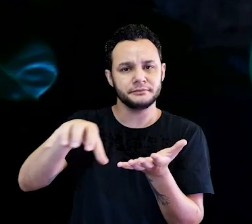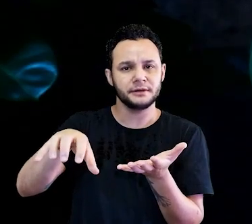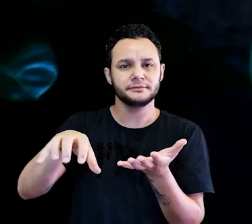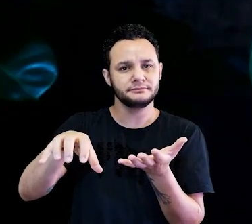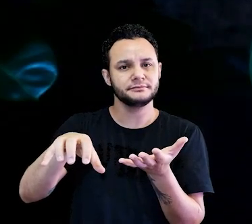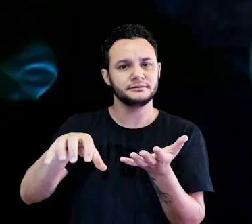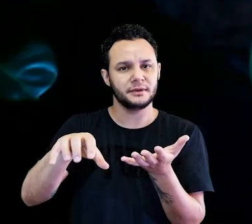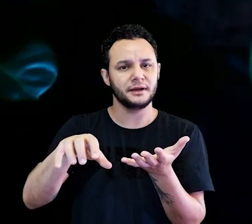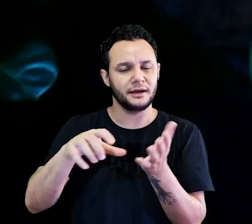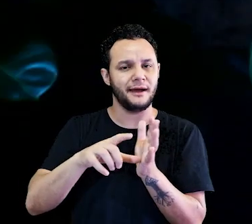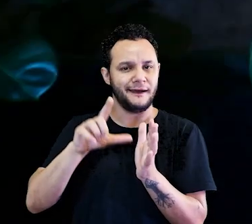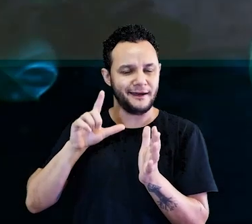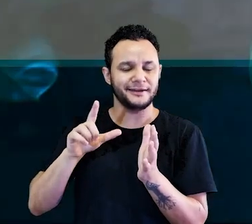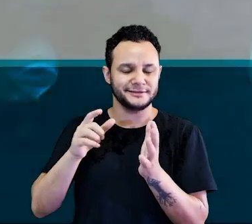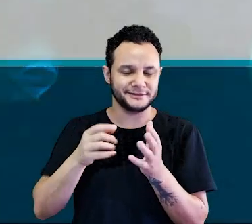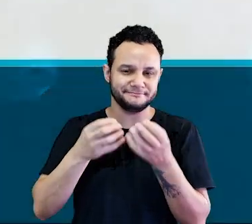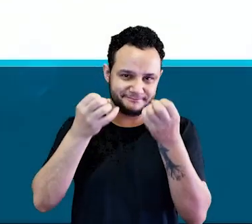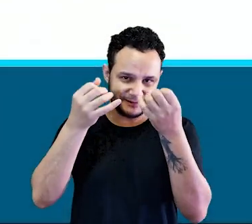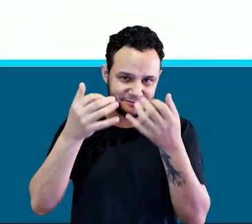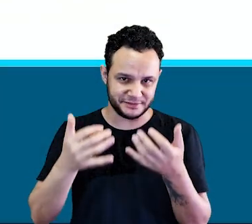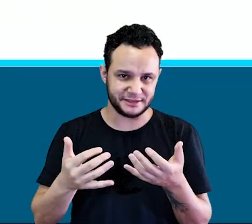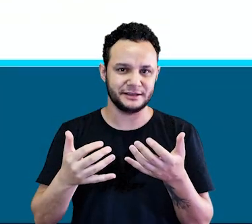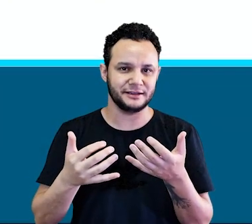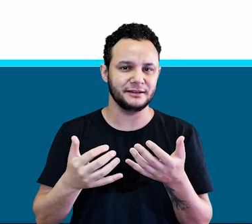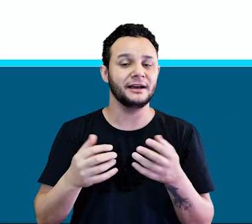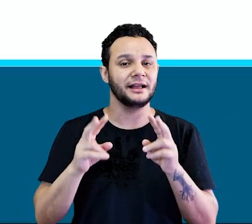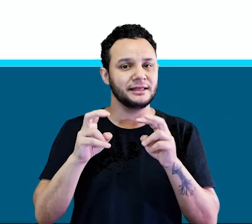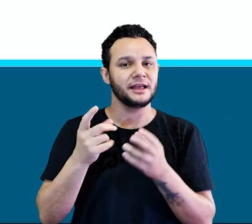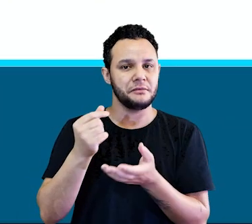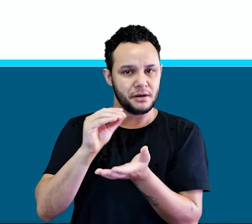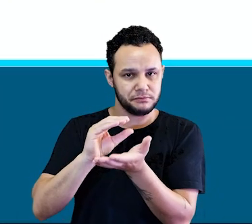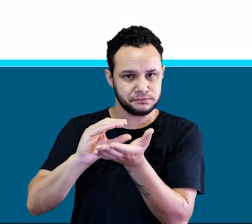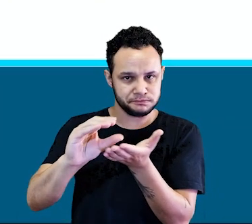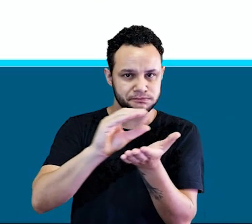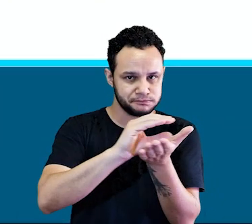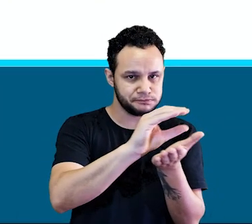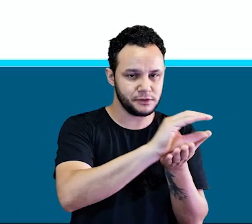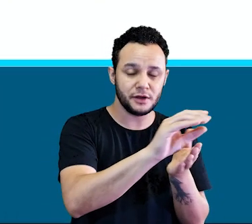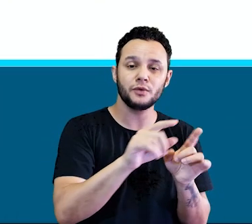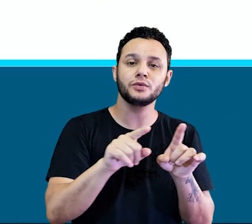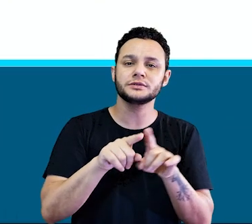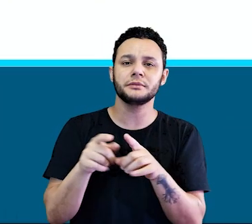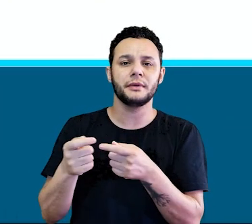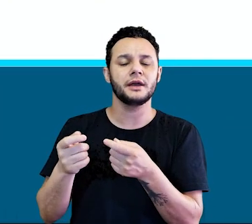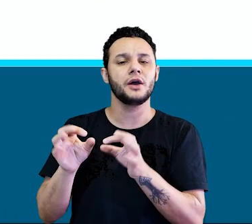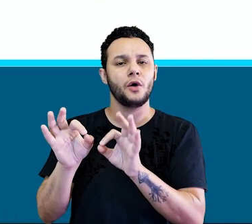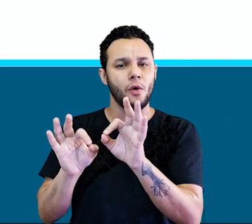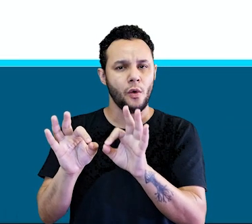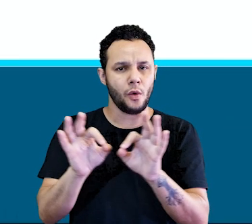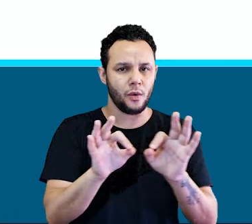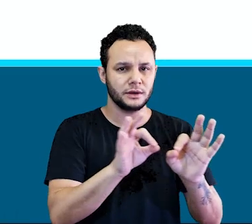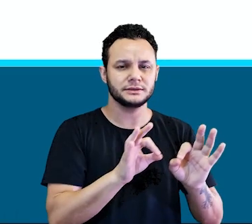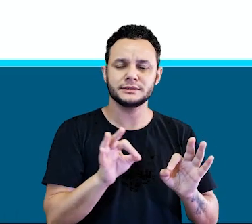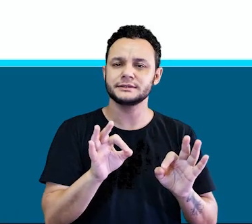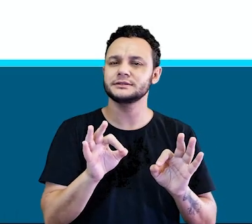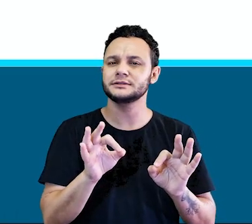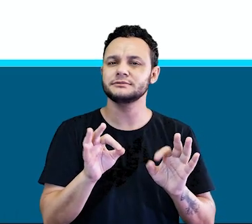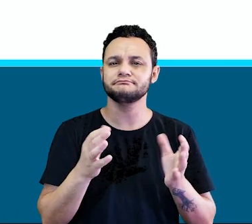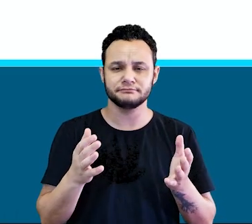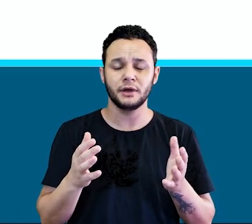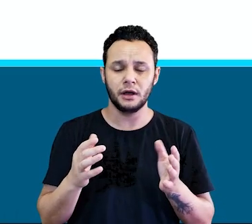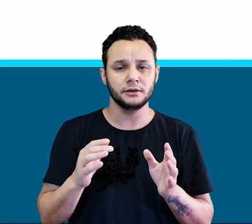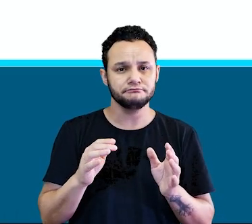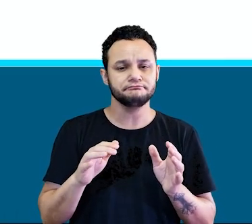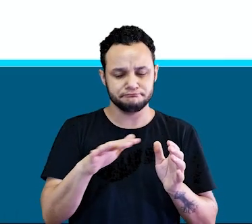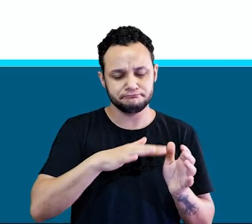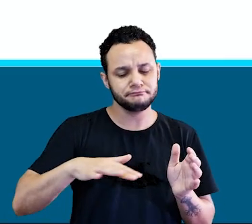né, que a gente comentava em relação aos recursos, mas também em relação à organização, né, dos